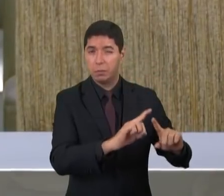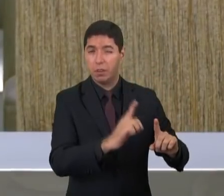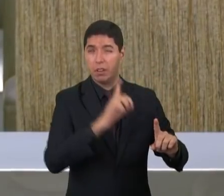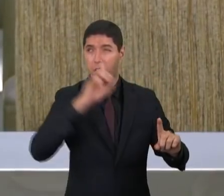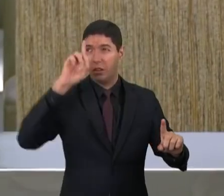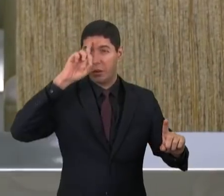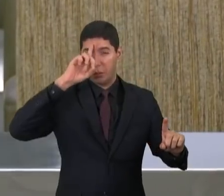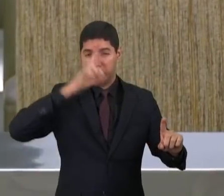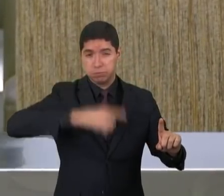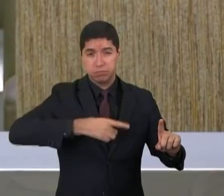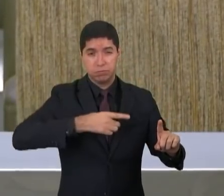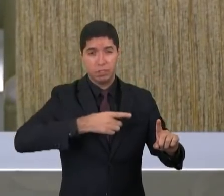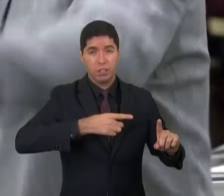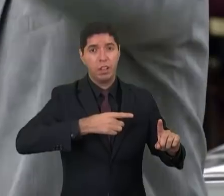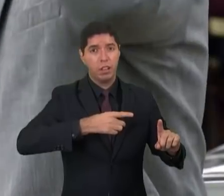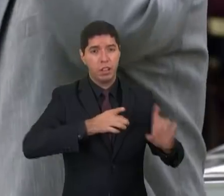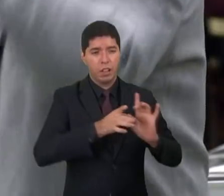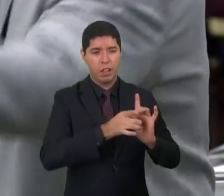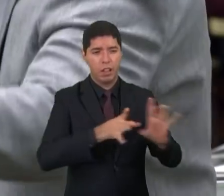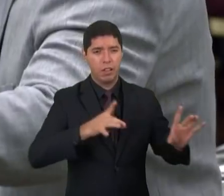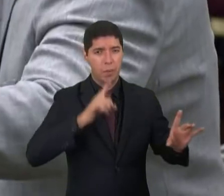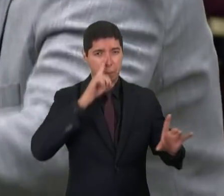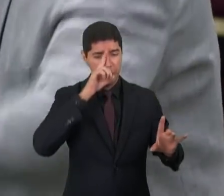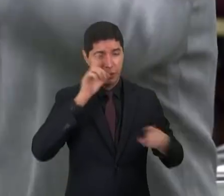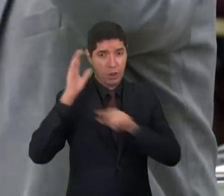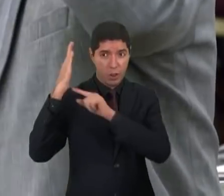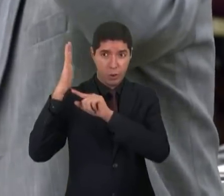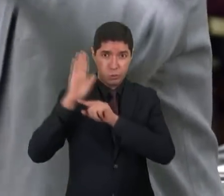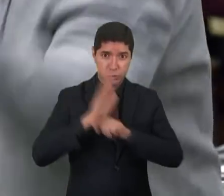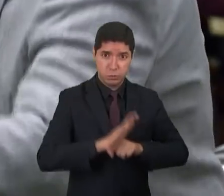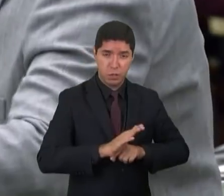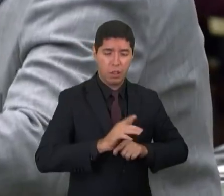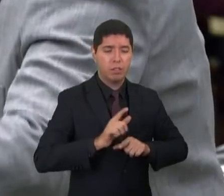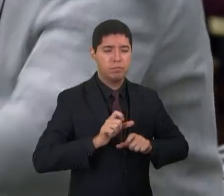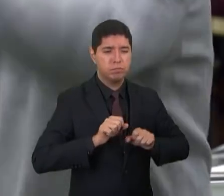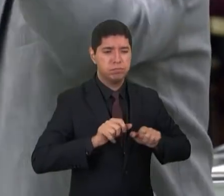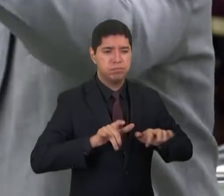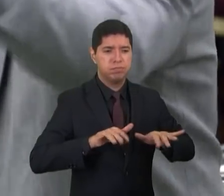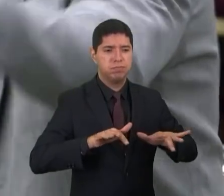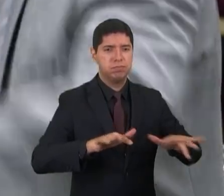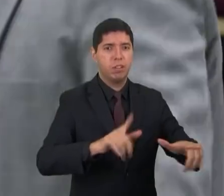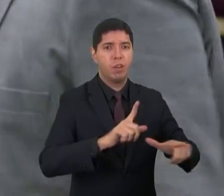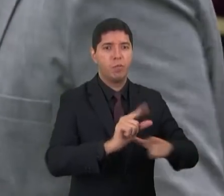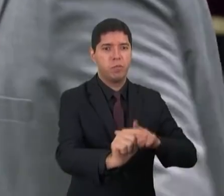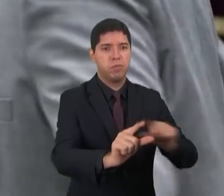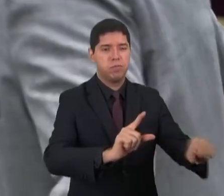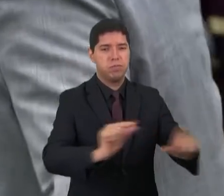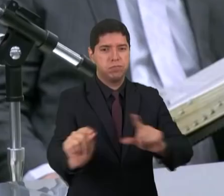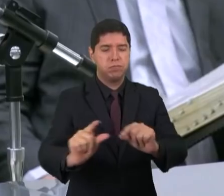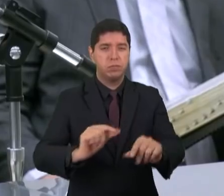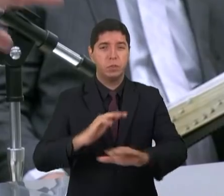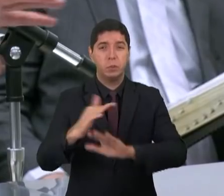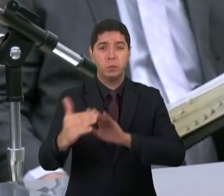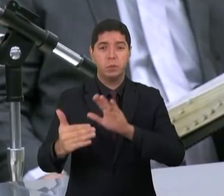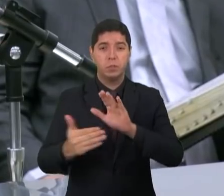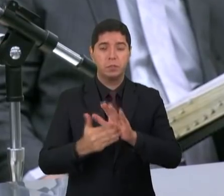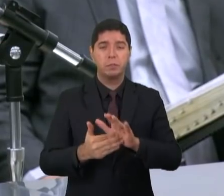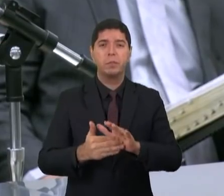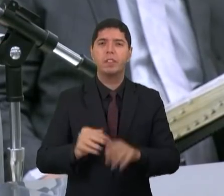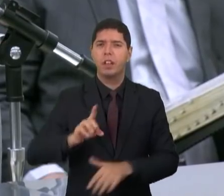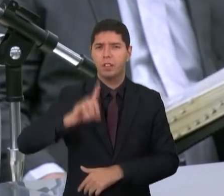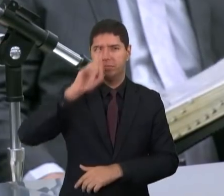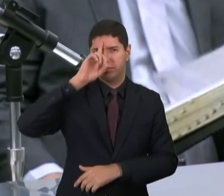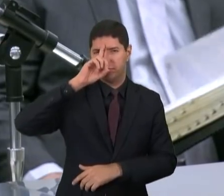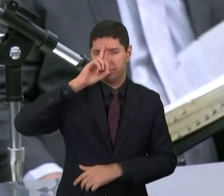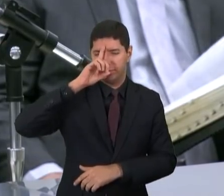eu agirei em teu favor, eu agirei em teu benefício e